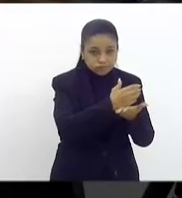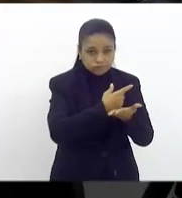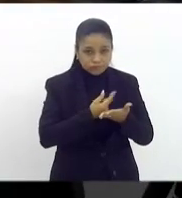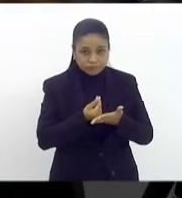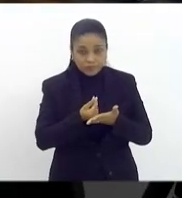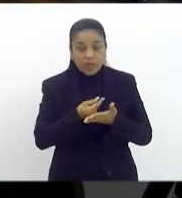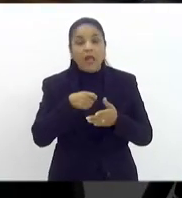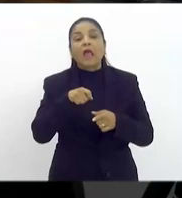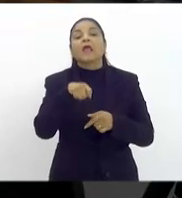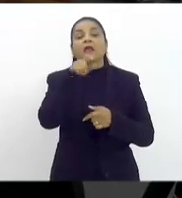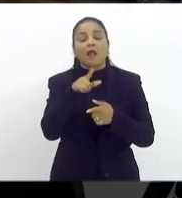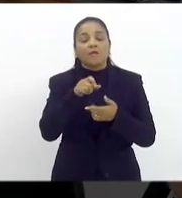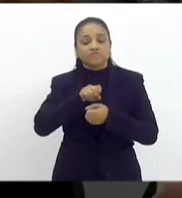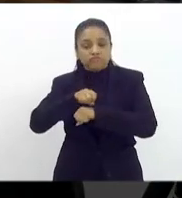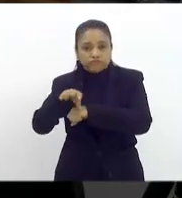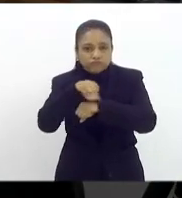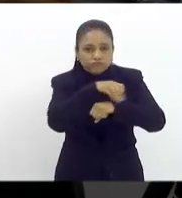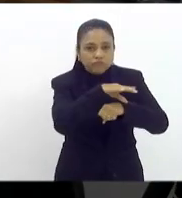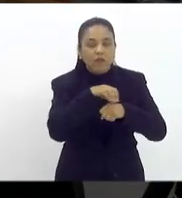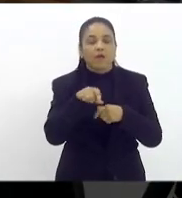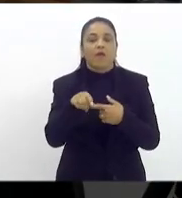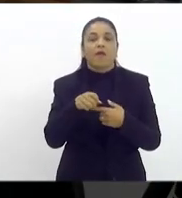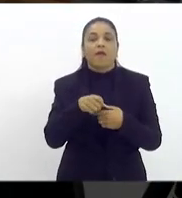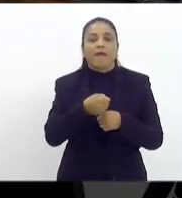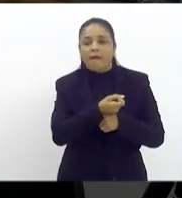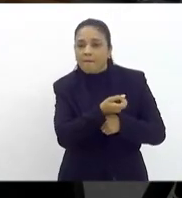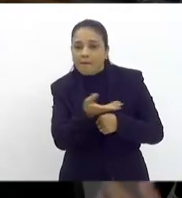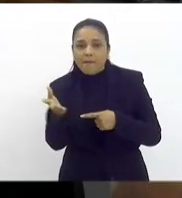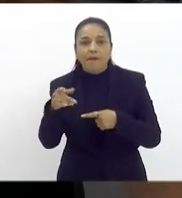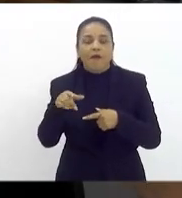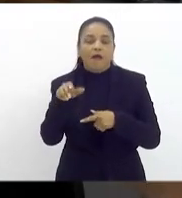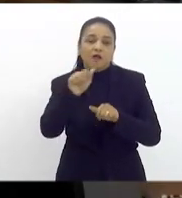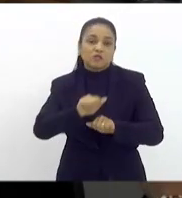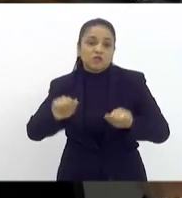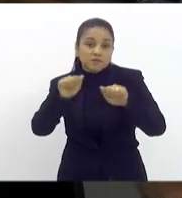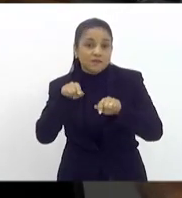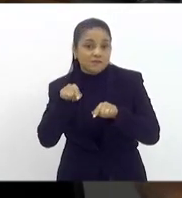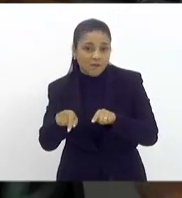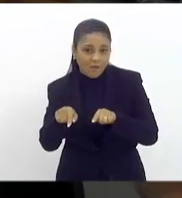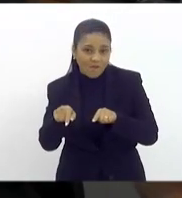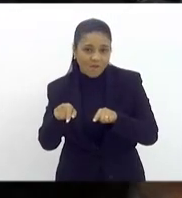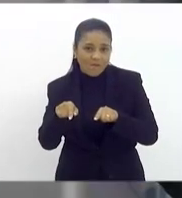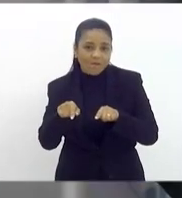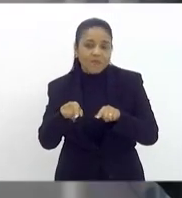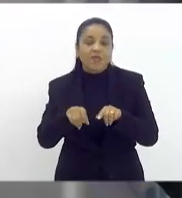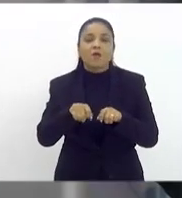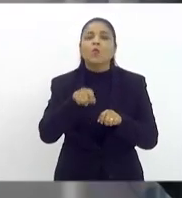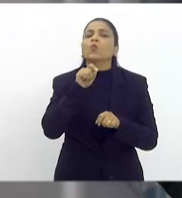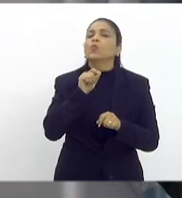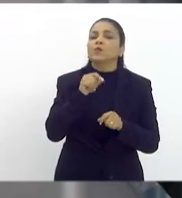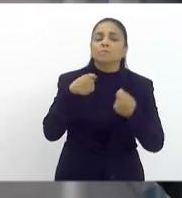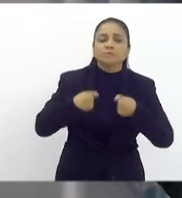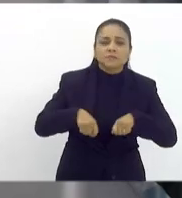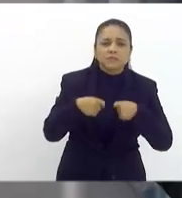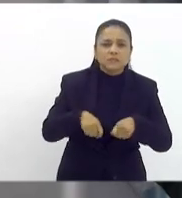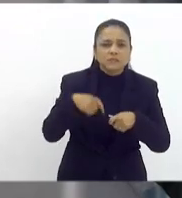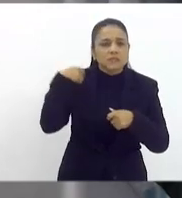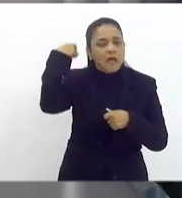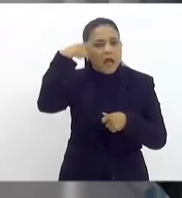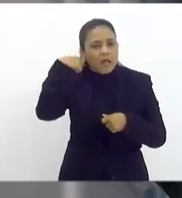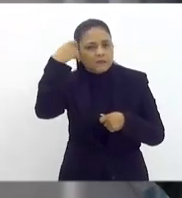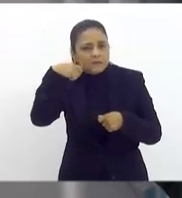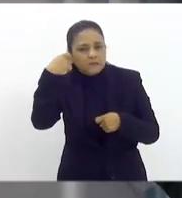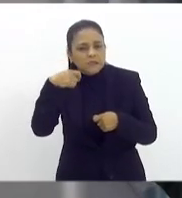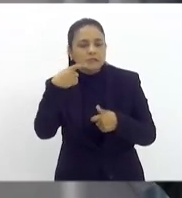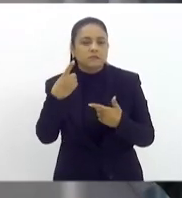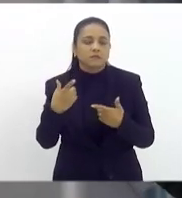associações. Então seria absolutamente necessário, para suprir a demanda dos artistas,